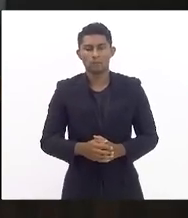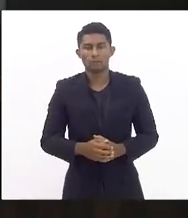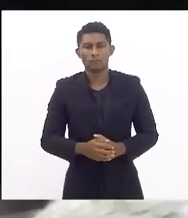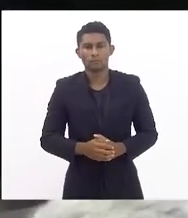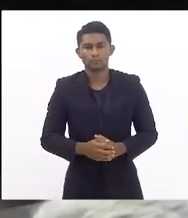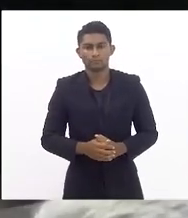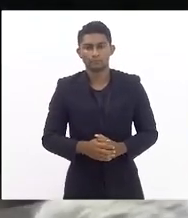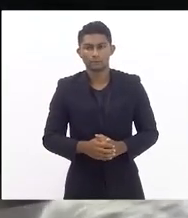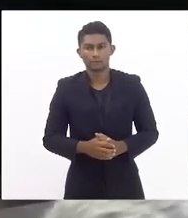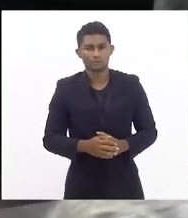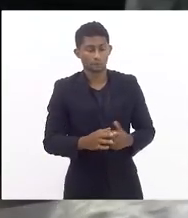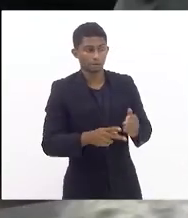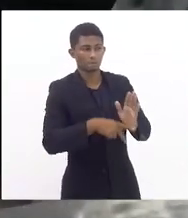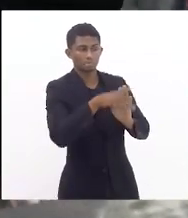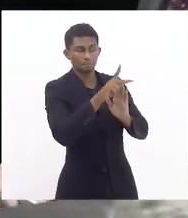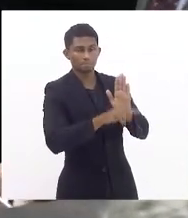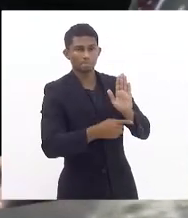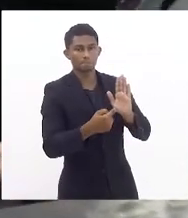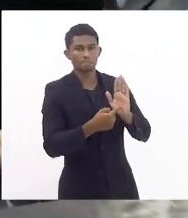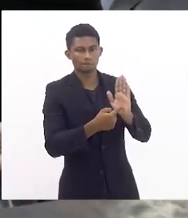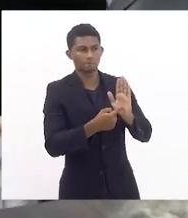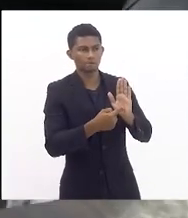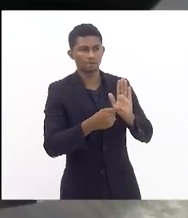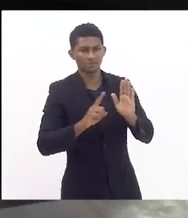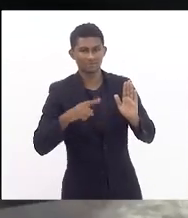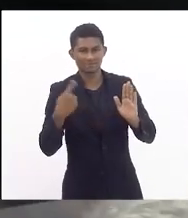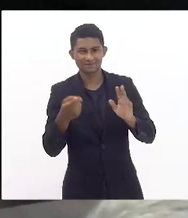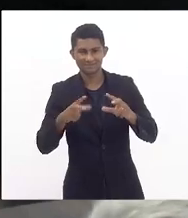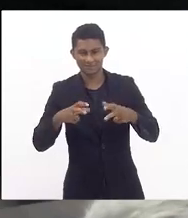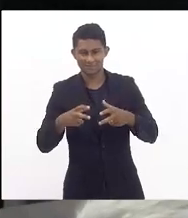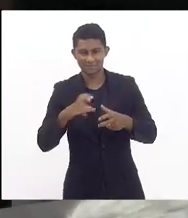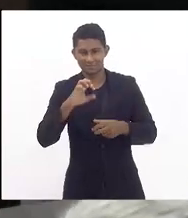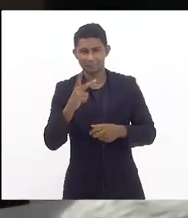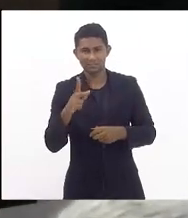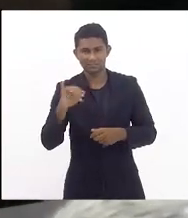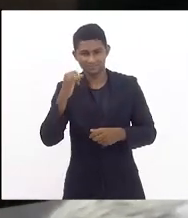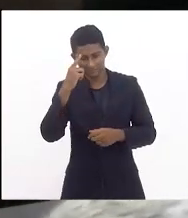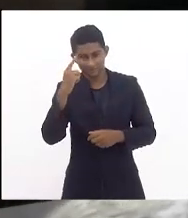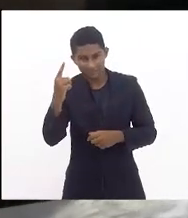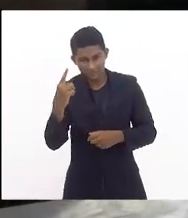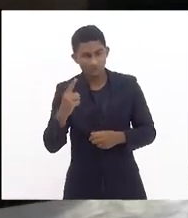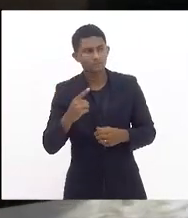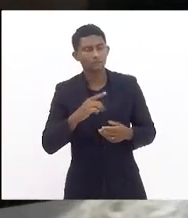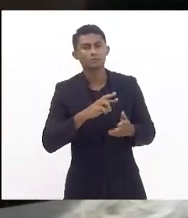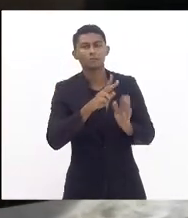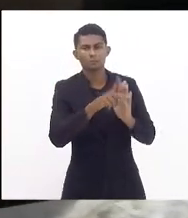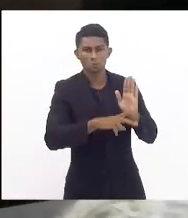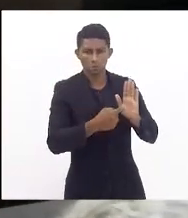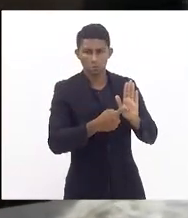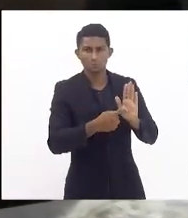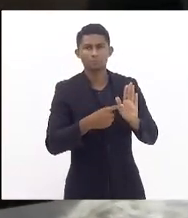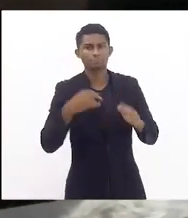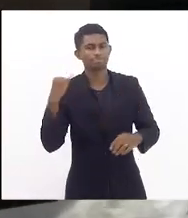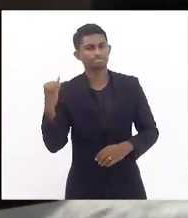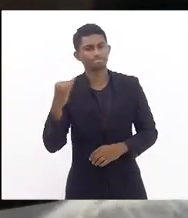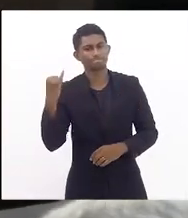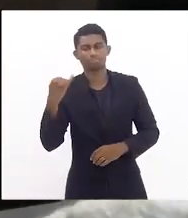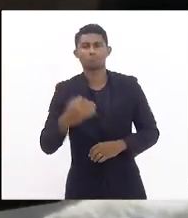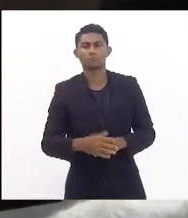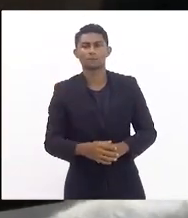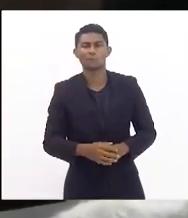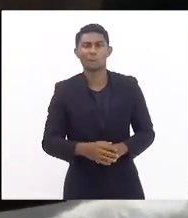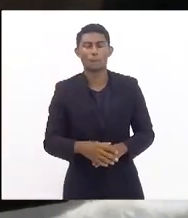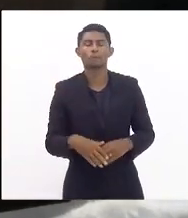Esse é um projeto oriundo da nossa Comissão Parlamentar de Inquérito, fez um esforço de trabalho importante, e eu quero,